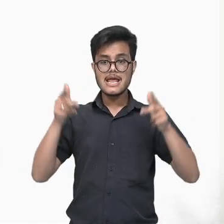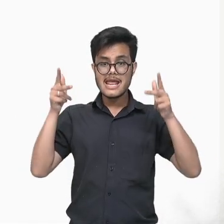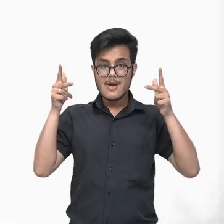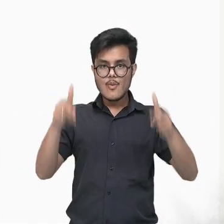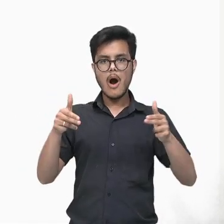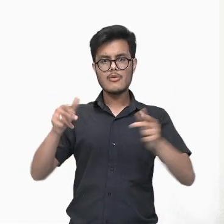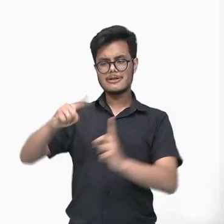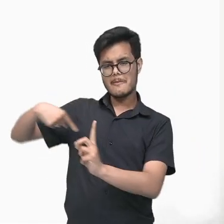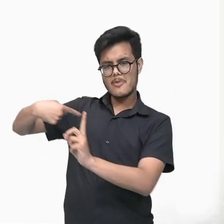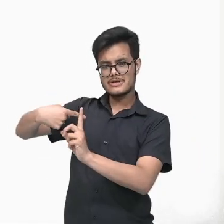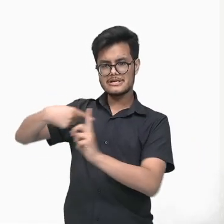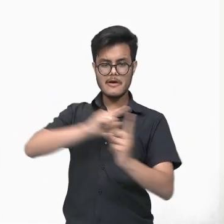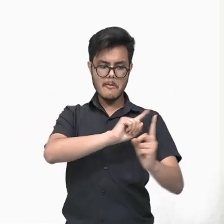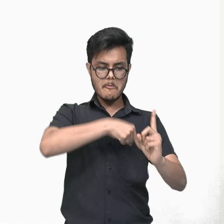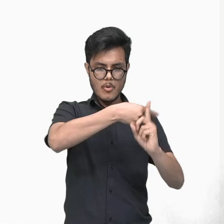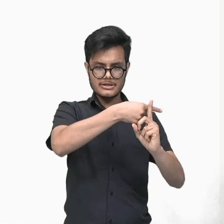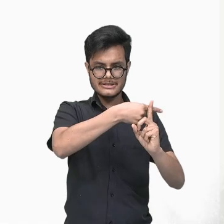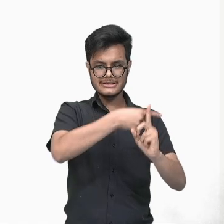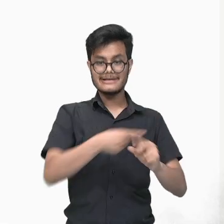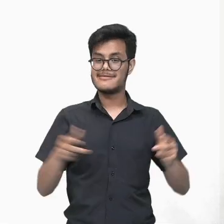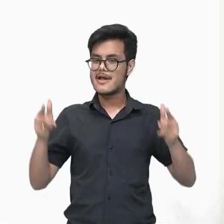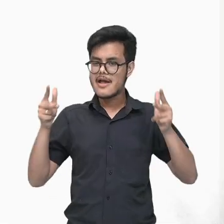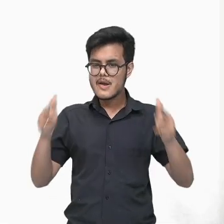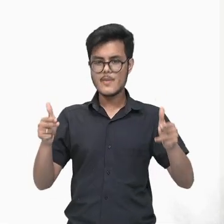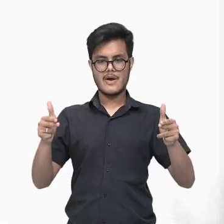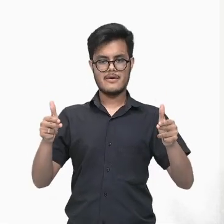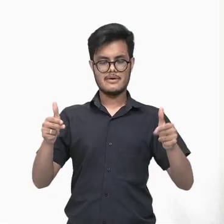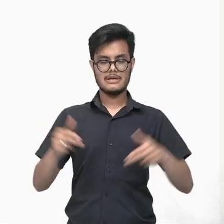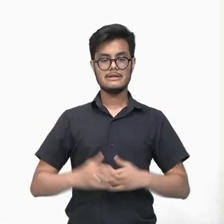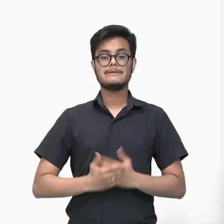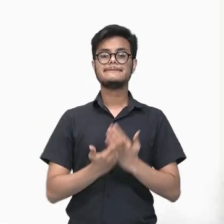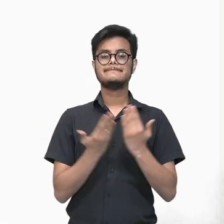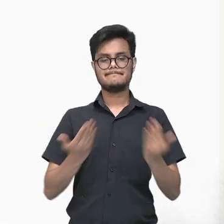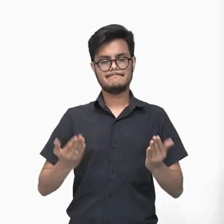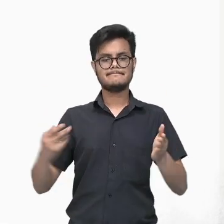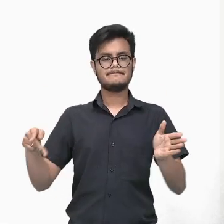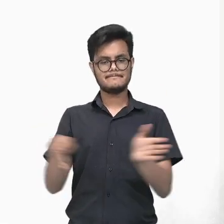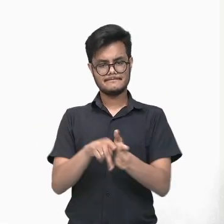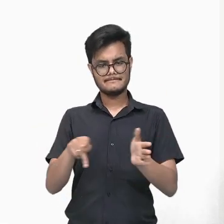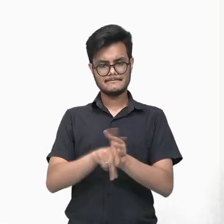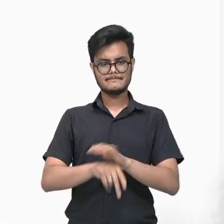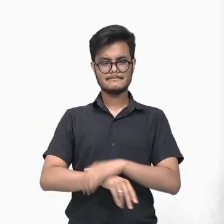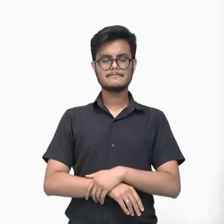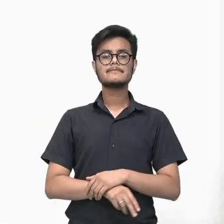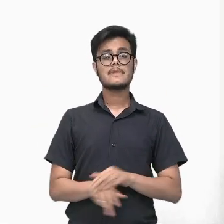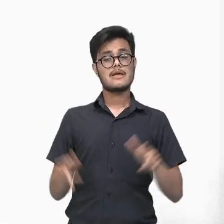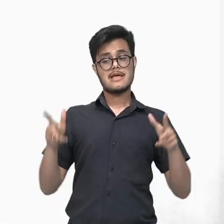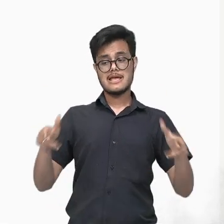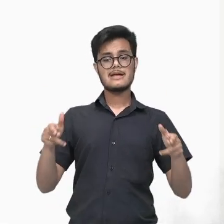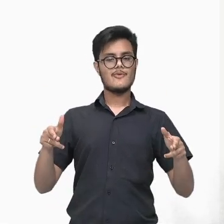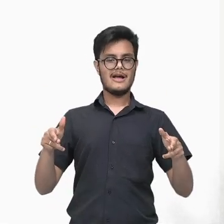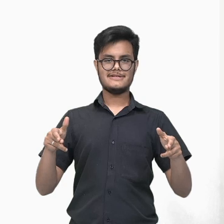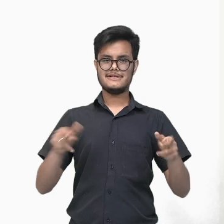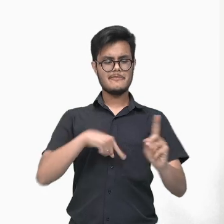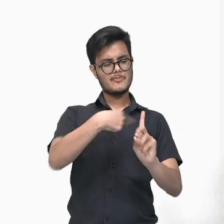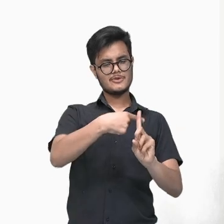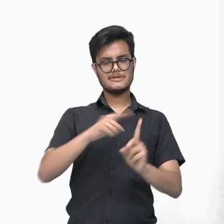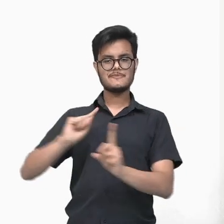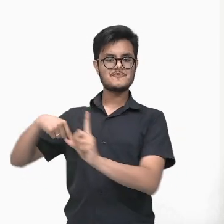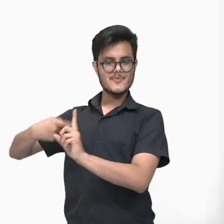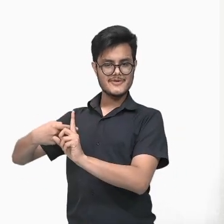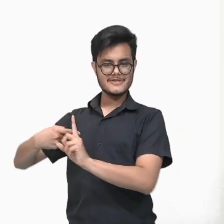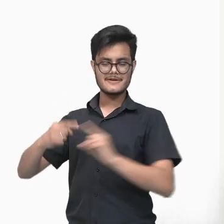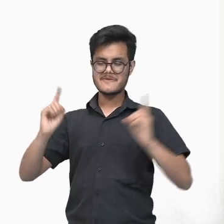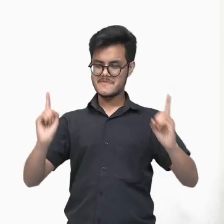mesmo sinal, ou seja, essas cargas têm, as cargas têm sinais iguais, como nós